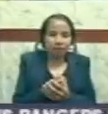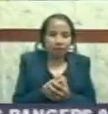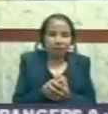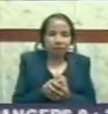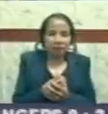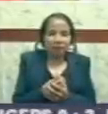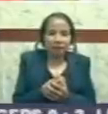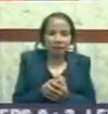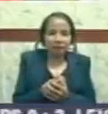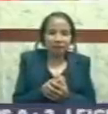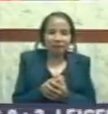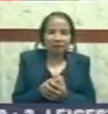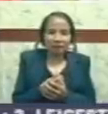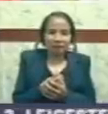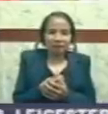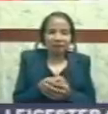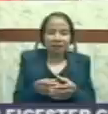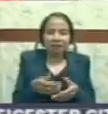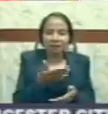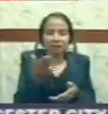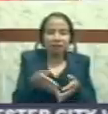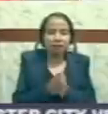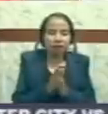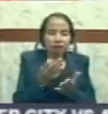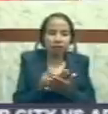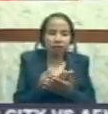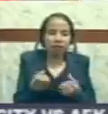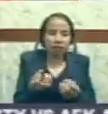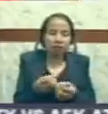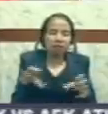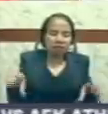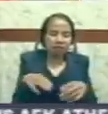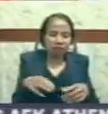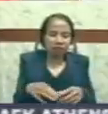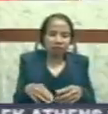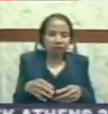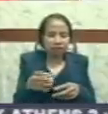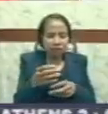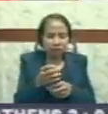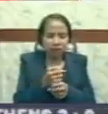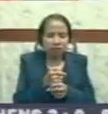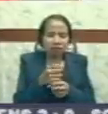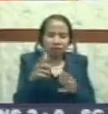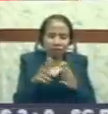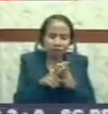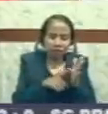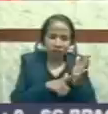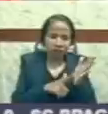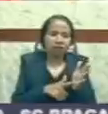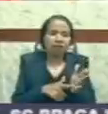instituições ida nem autônomas ida nem imuso ou sambara, mas imune prestação de serviço a tu recolhe receitas como lei haruka né e